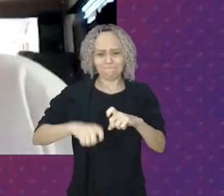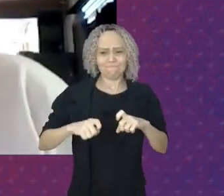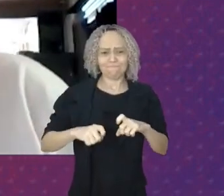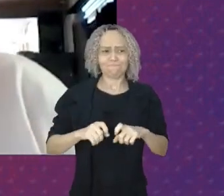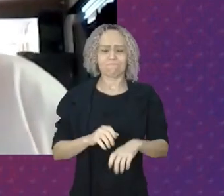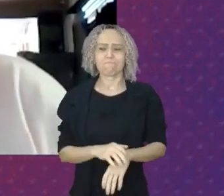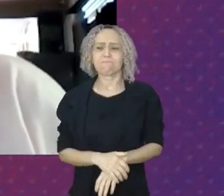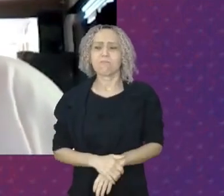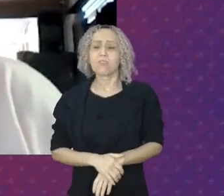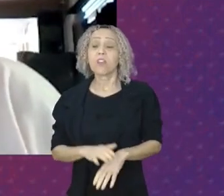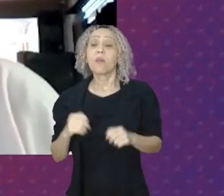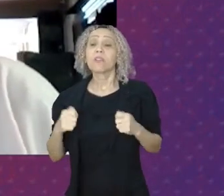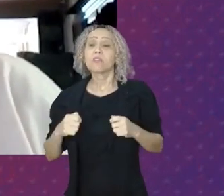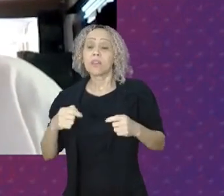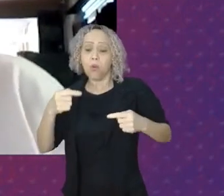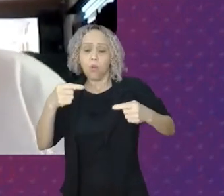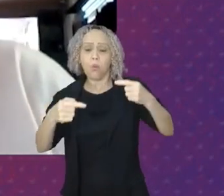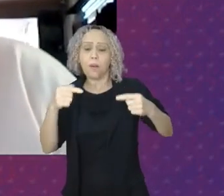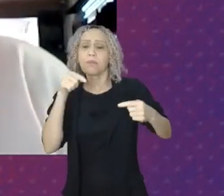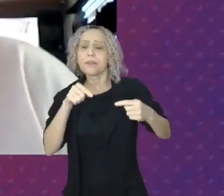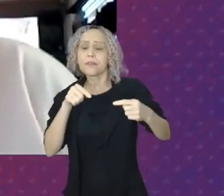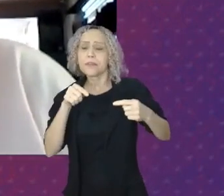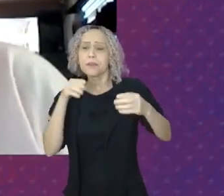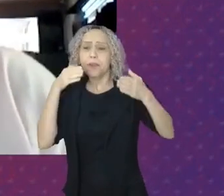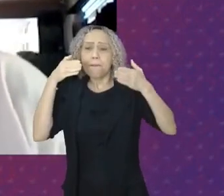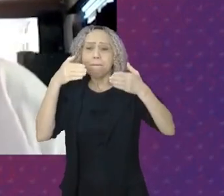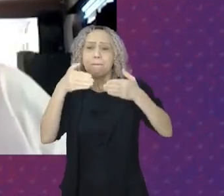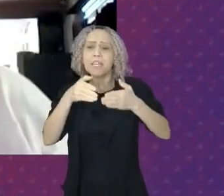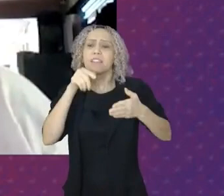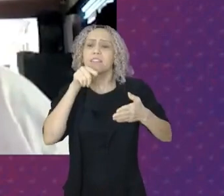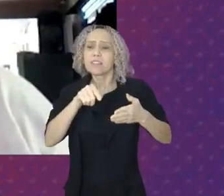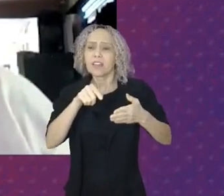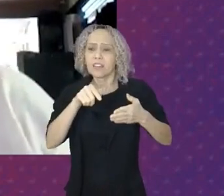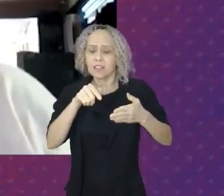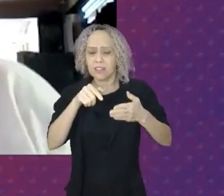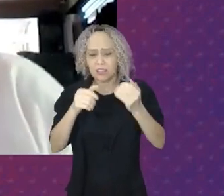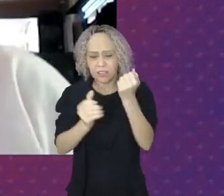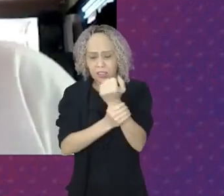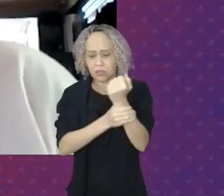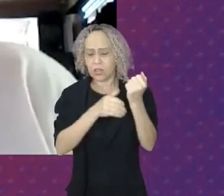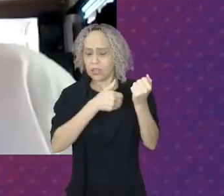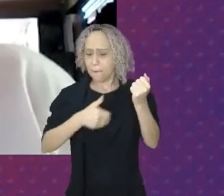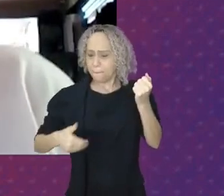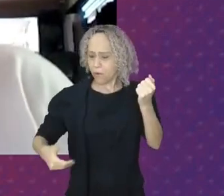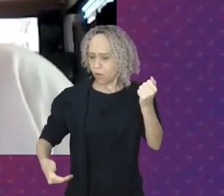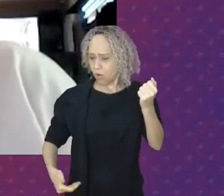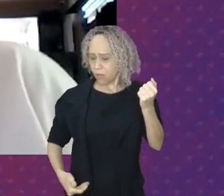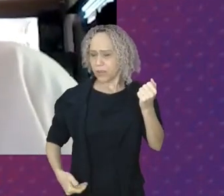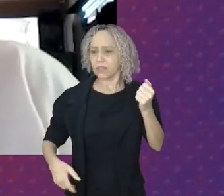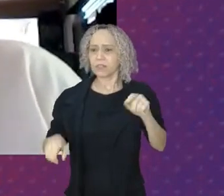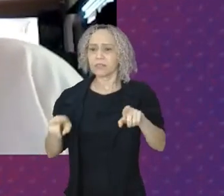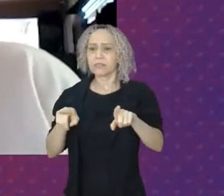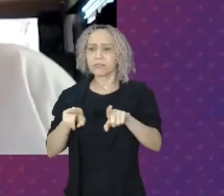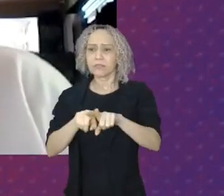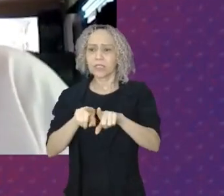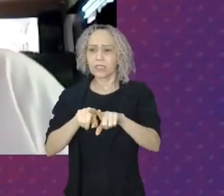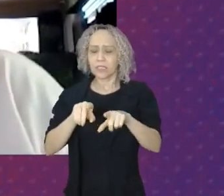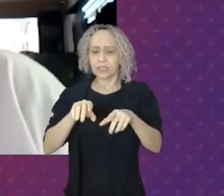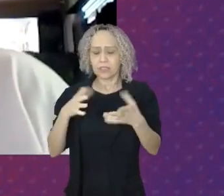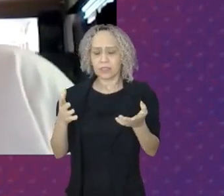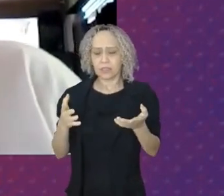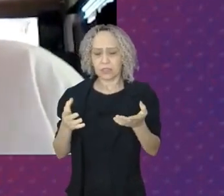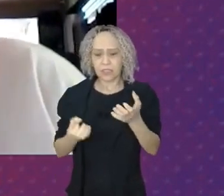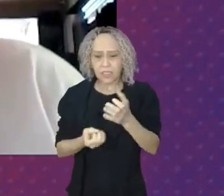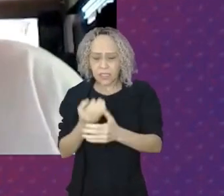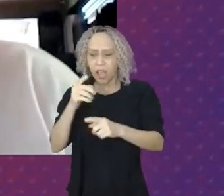pense na segurança pública, que pense na promoção e na formação dos